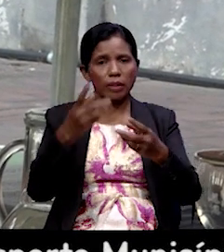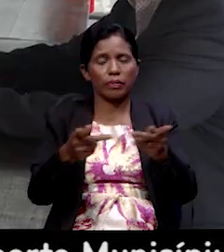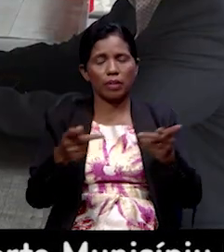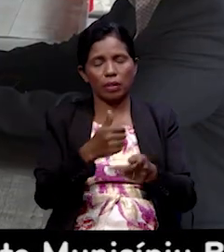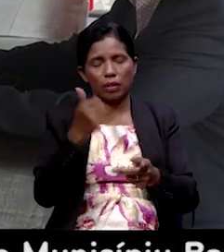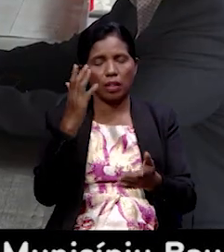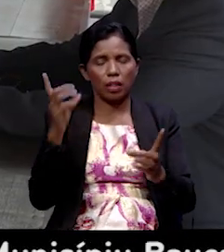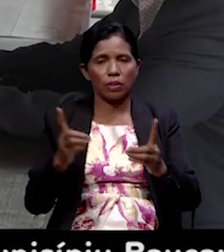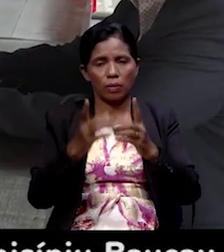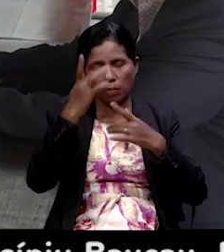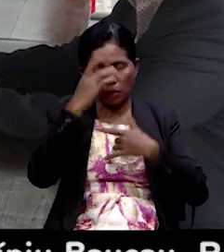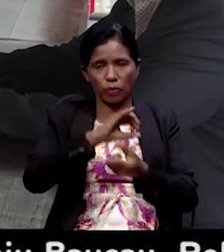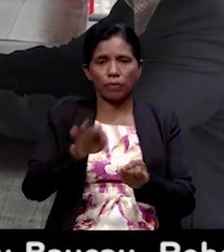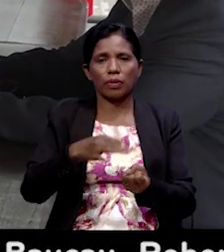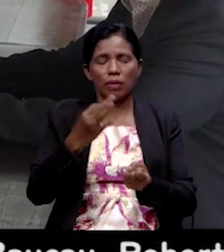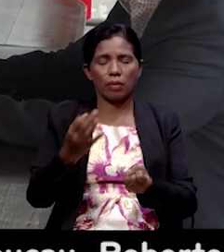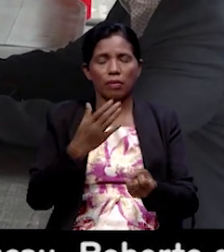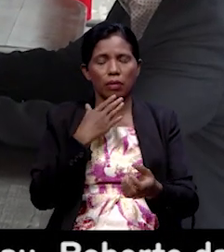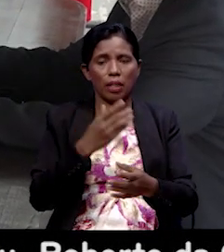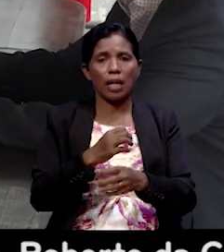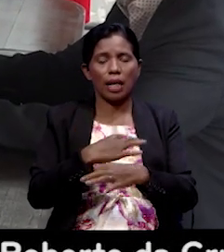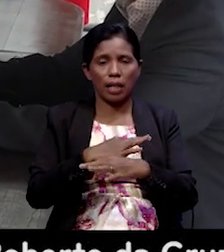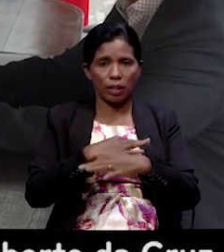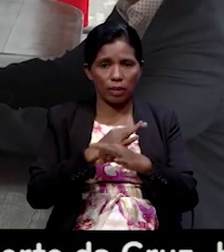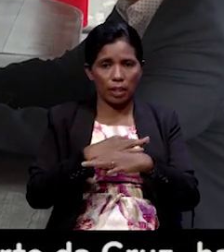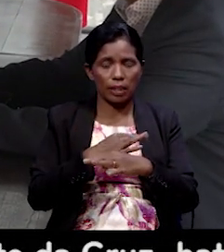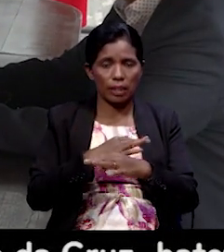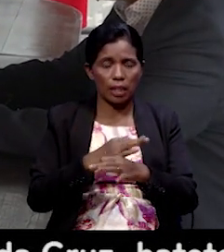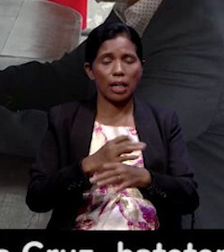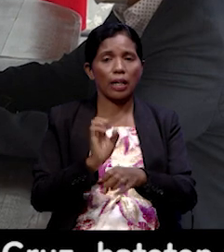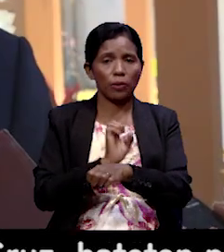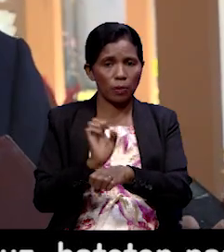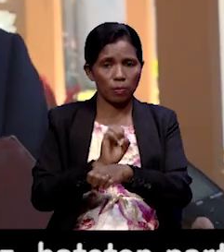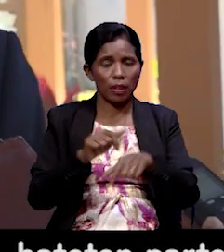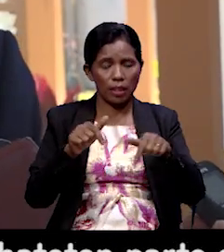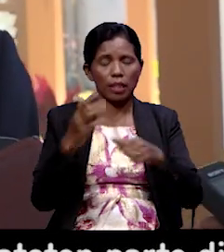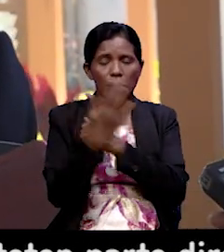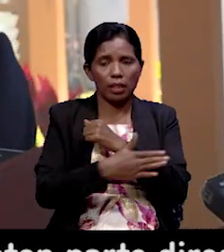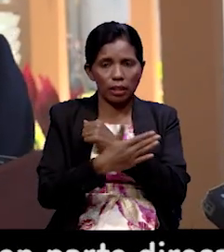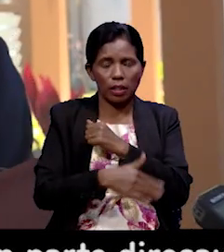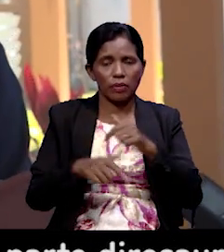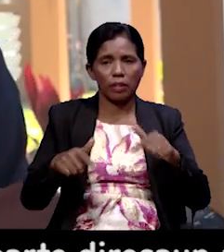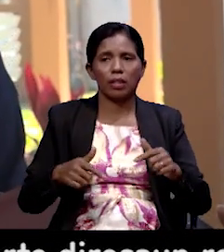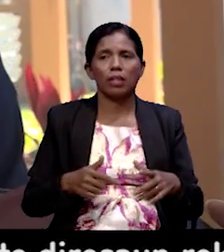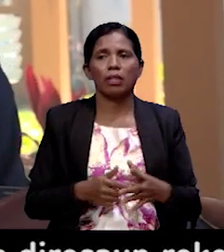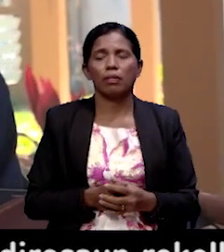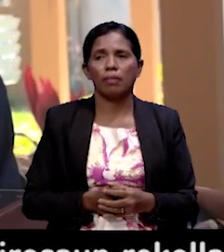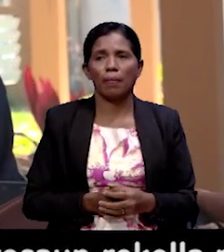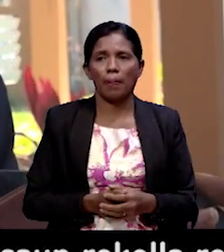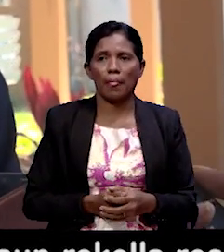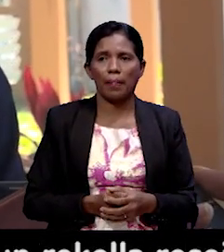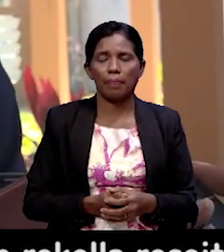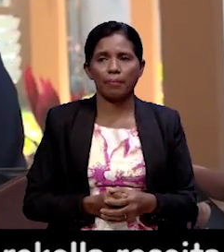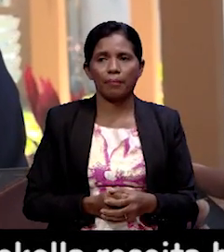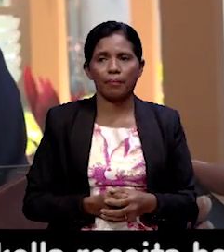combate COVID-19 na recuperação economia e a Railaran. So we have supported the government with a $5